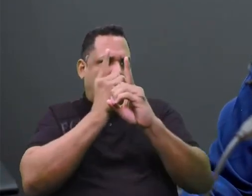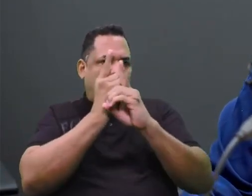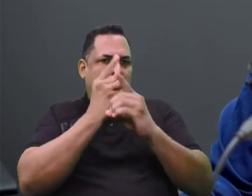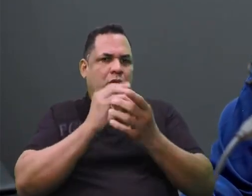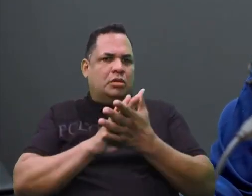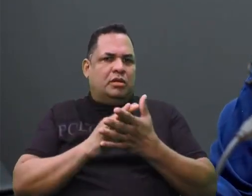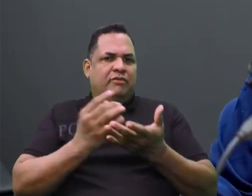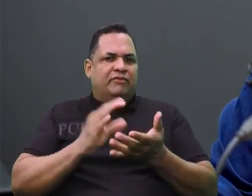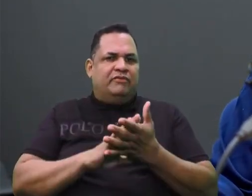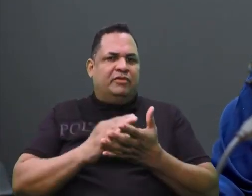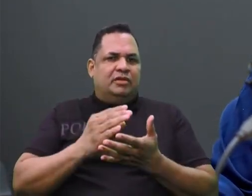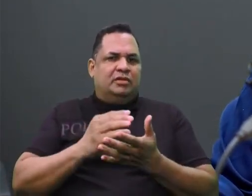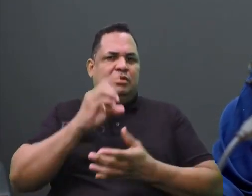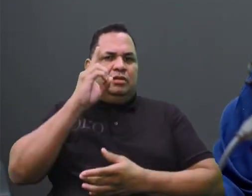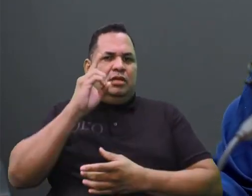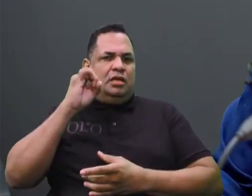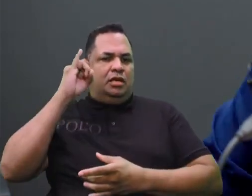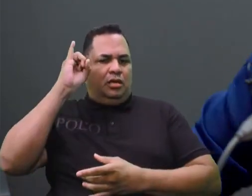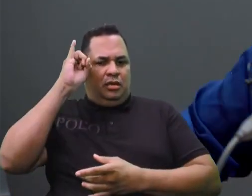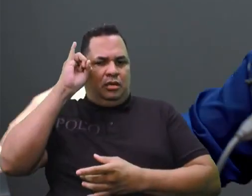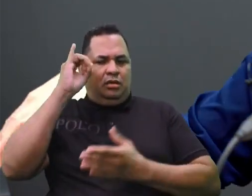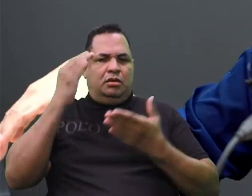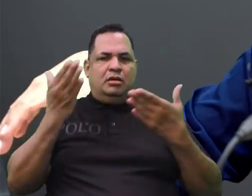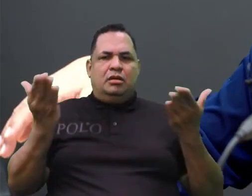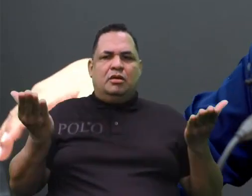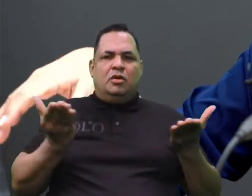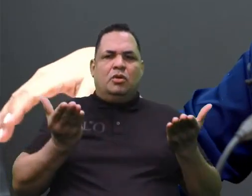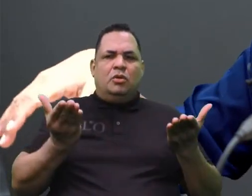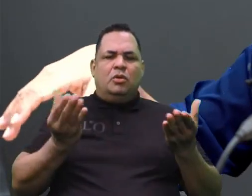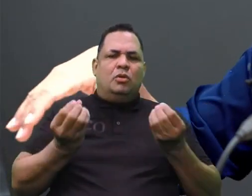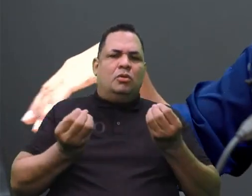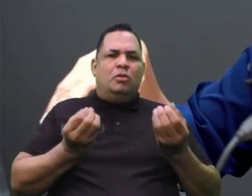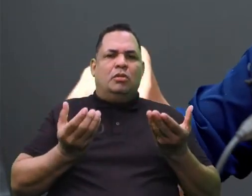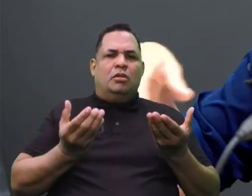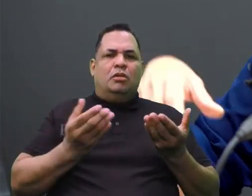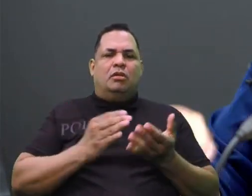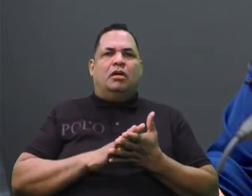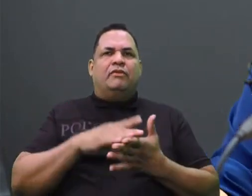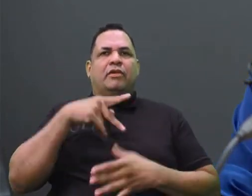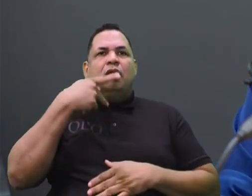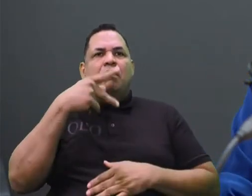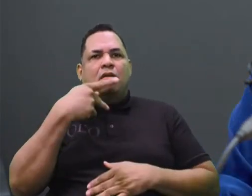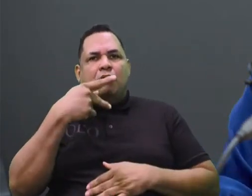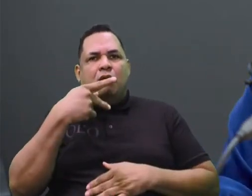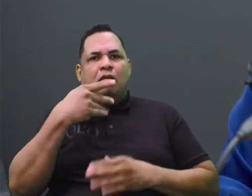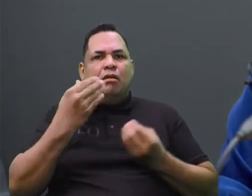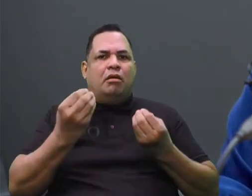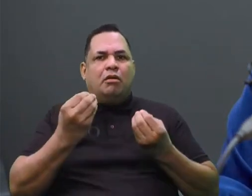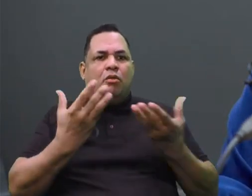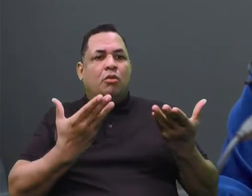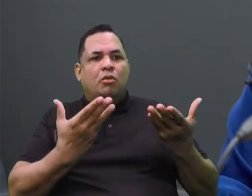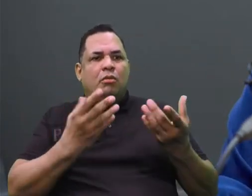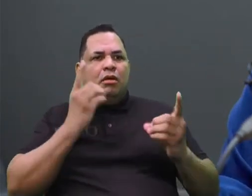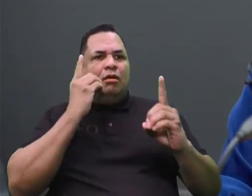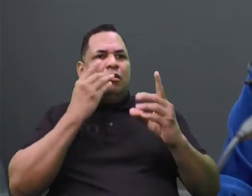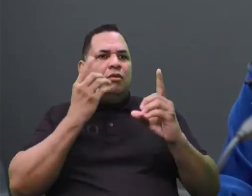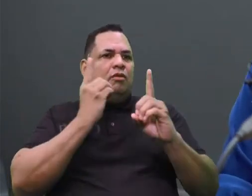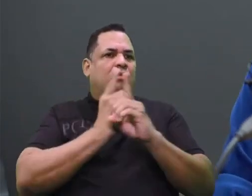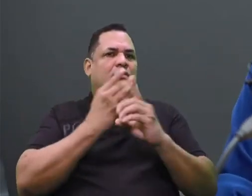deficiente intelectual. Tadinho, ele veio todo... tia... E eu levei um susto